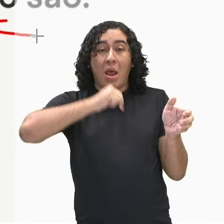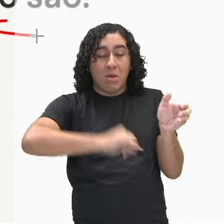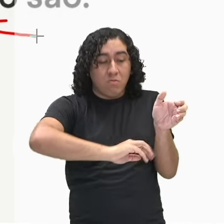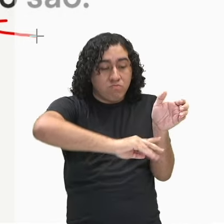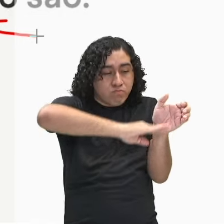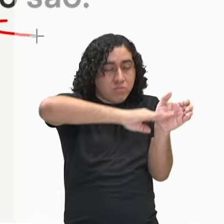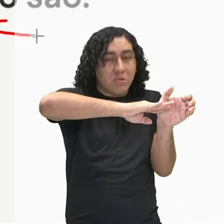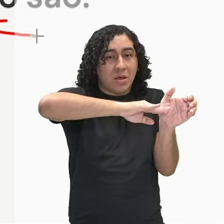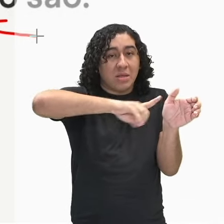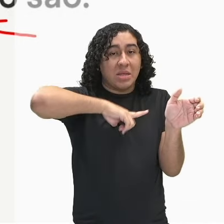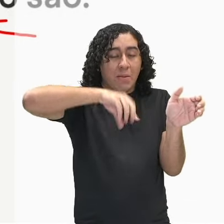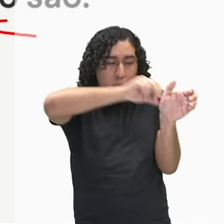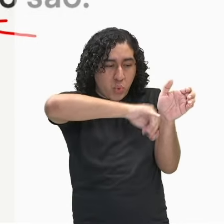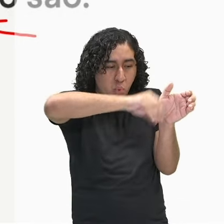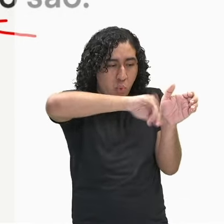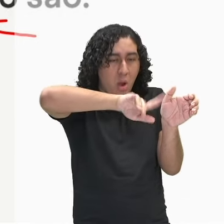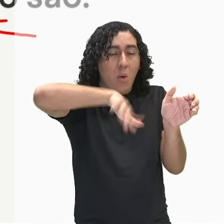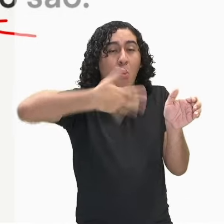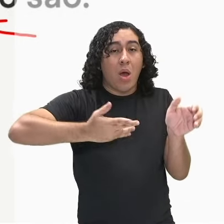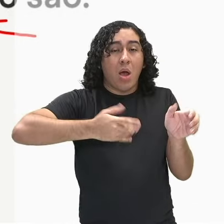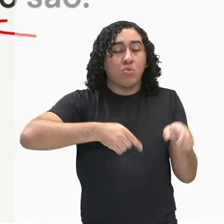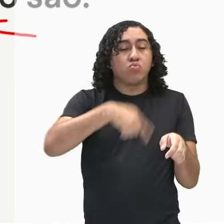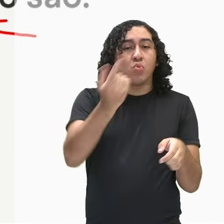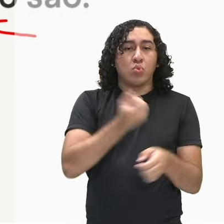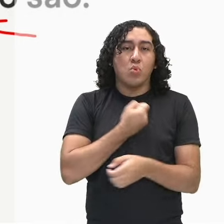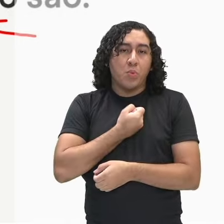acompanha comigo. Vamos lá.